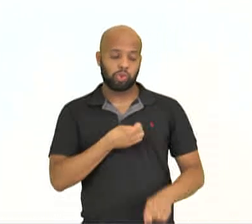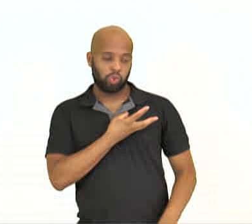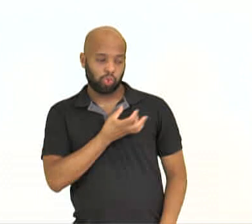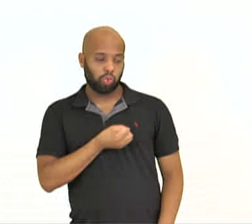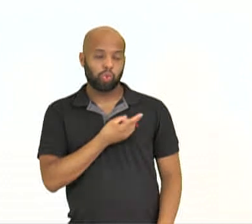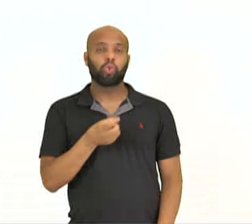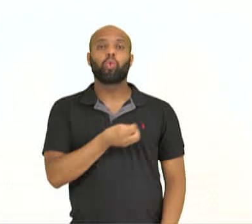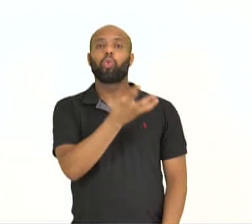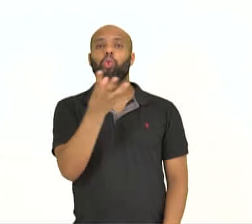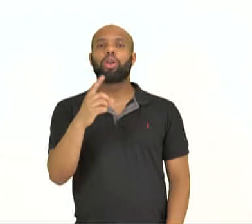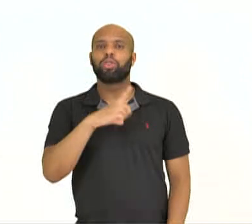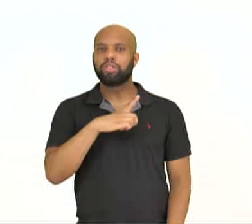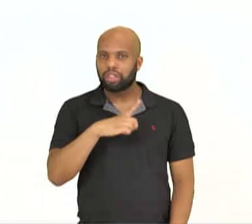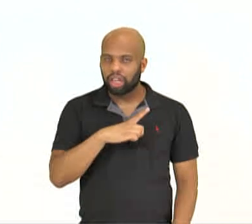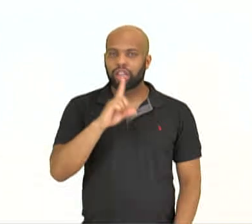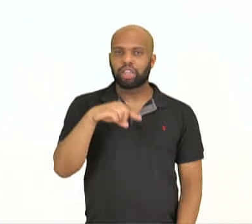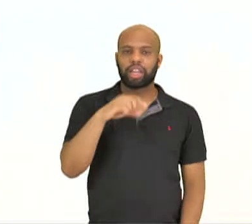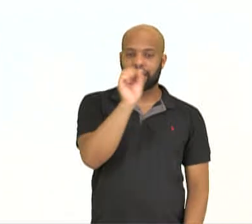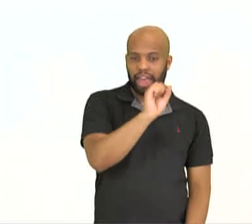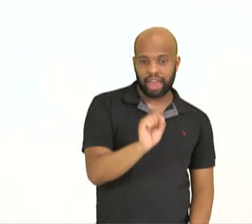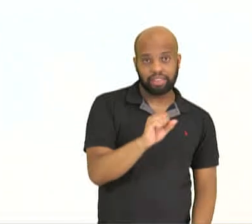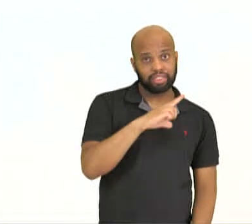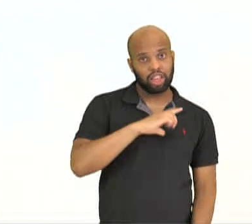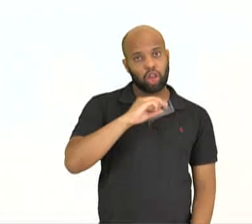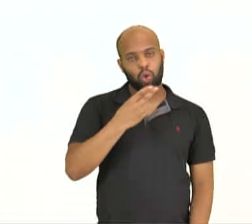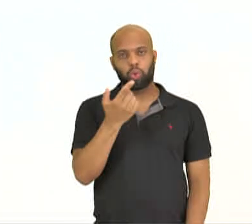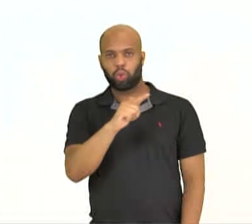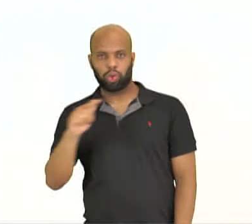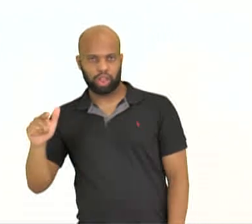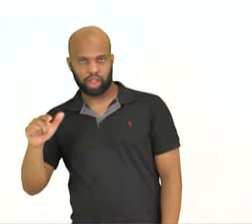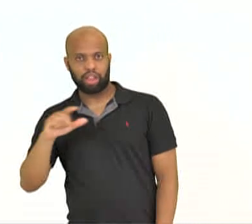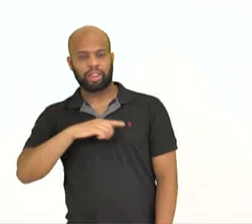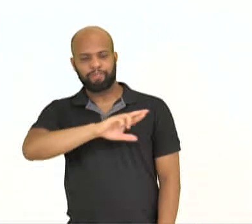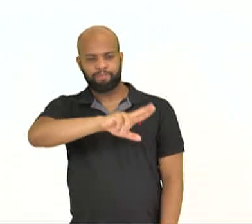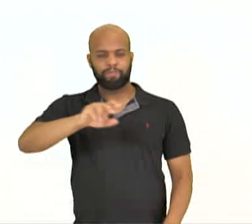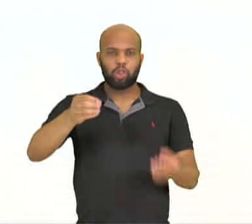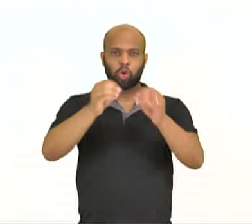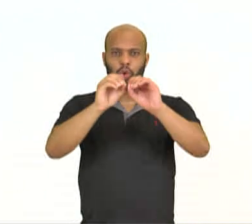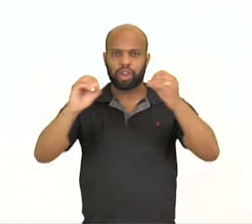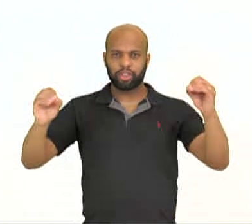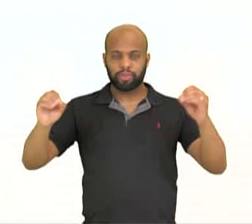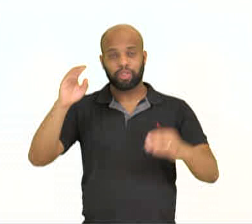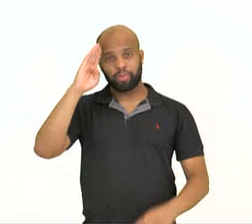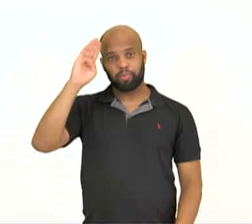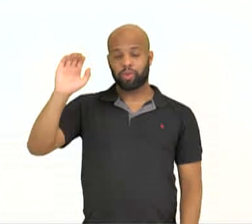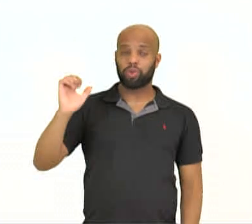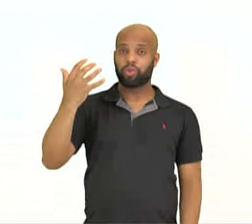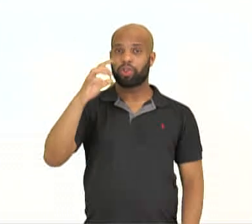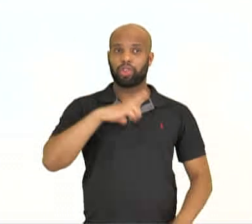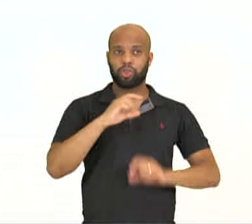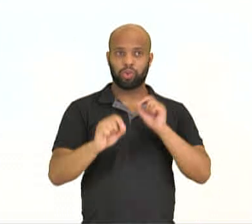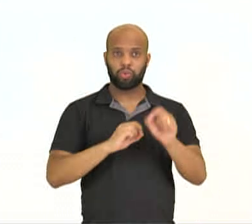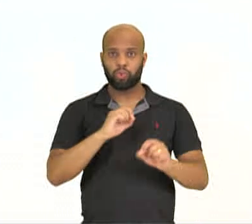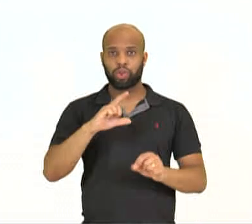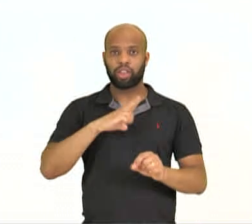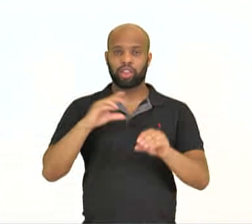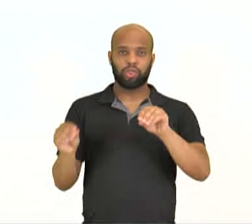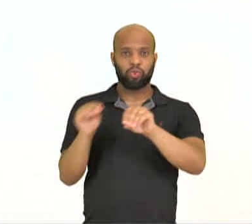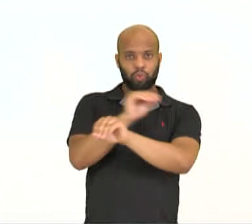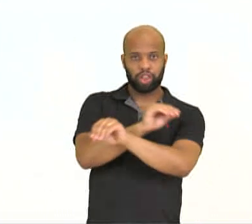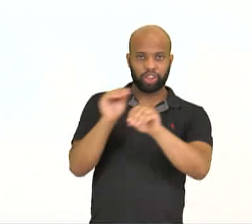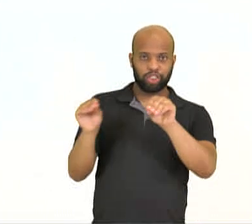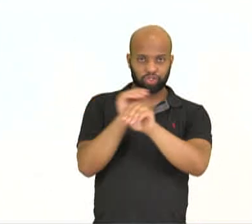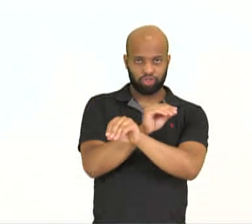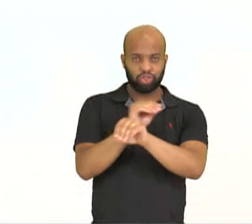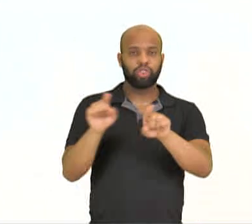flexão em singular e plural, entre os diversos nomes da oração, ocorrendo principalmente entre o artigo, o substantivo